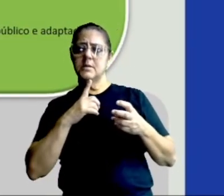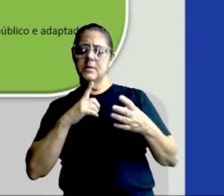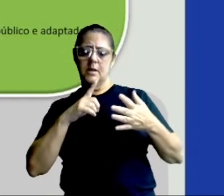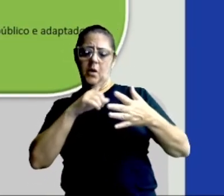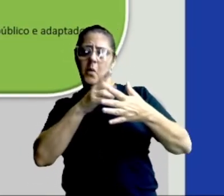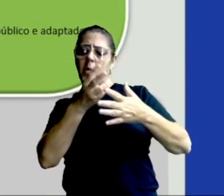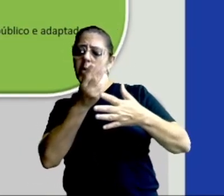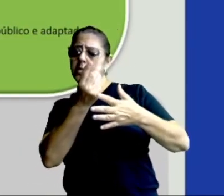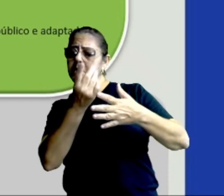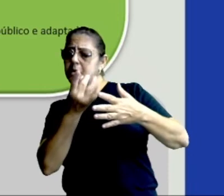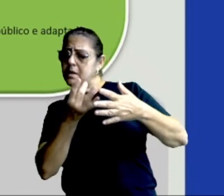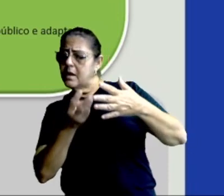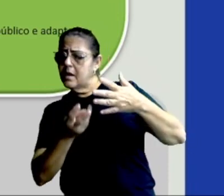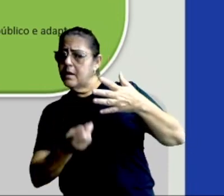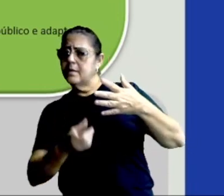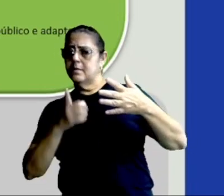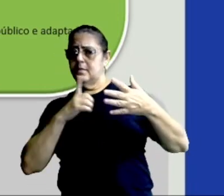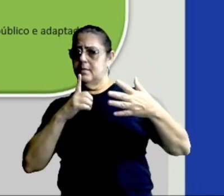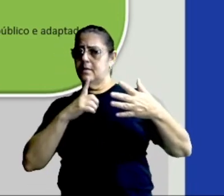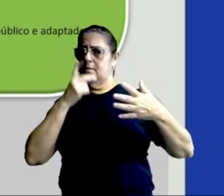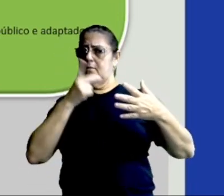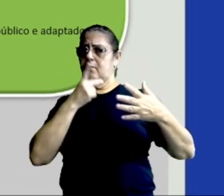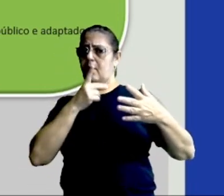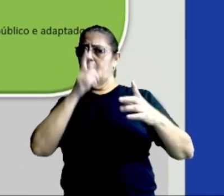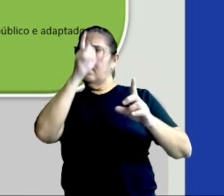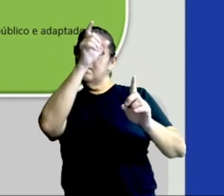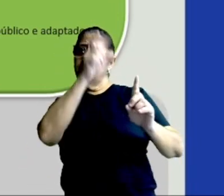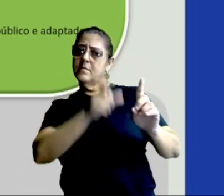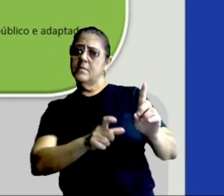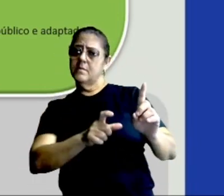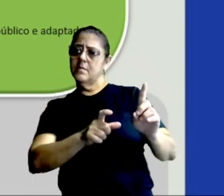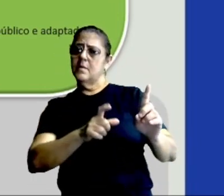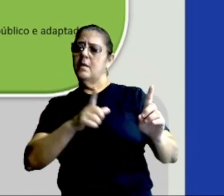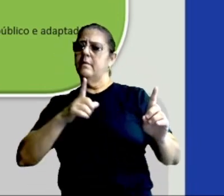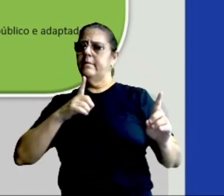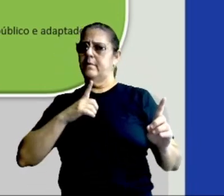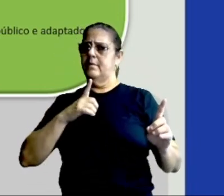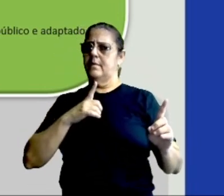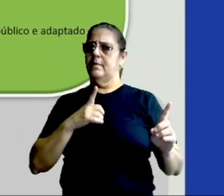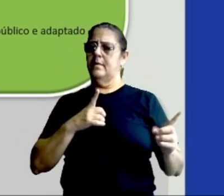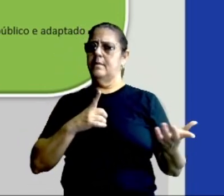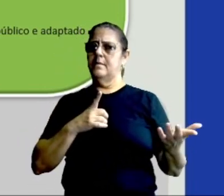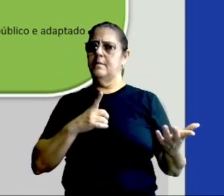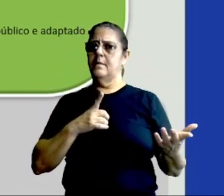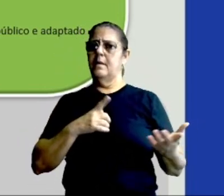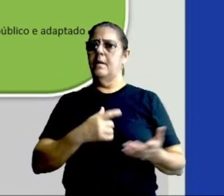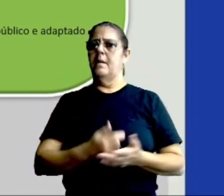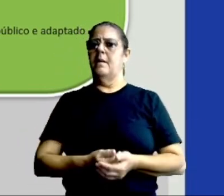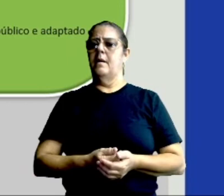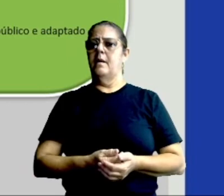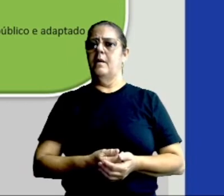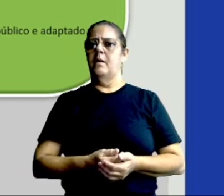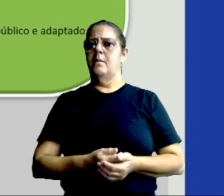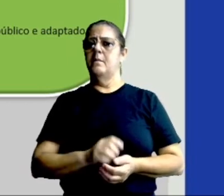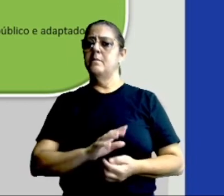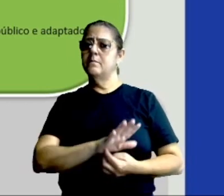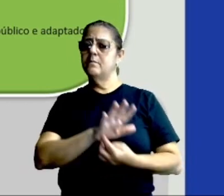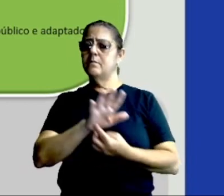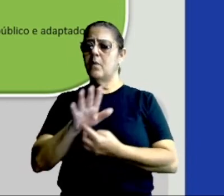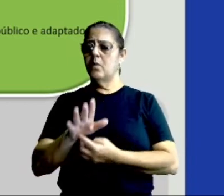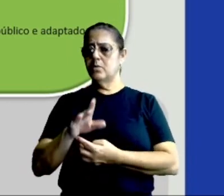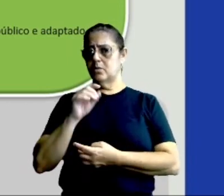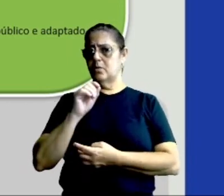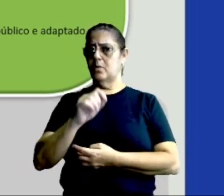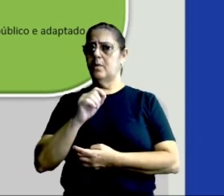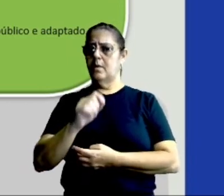tá chegou no quarto você se tem que fala de personagem e no sexto também temos fala de personagem então eles retrata o